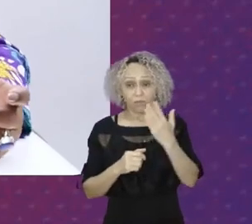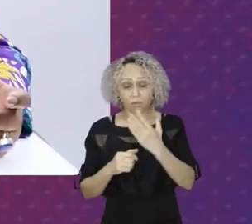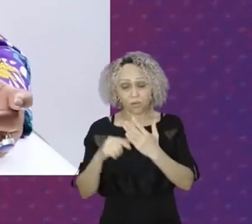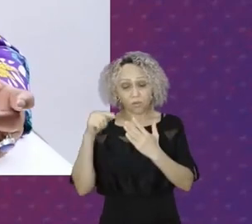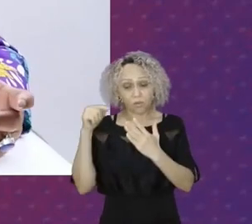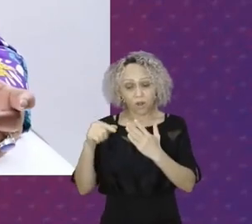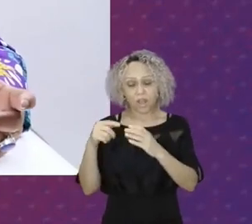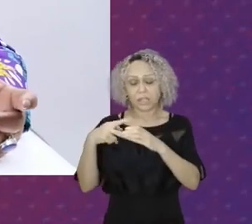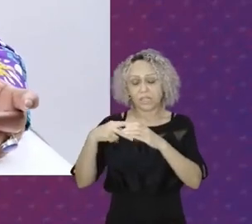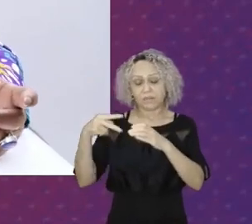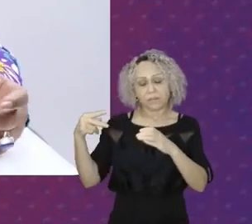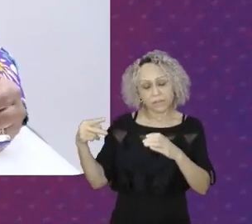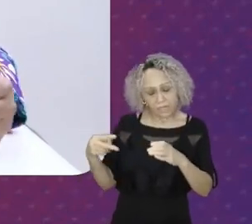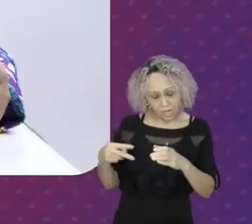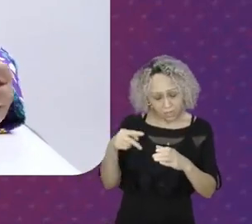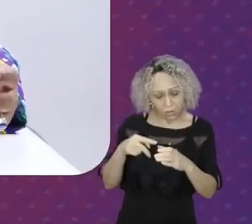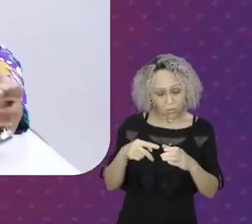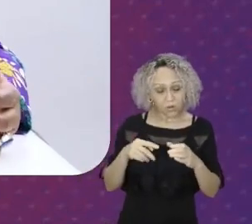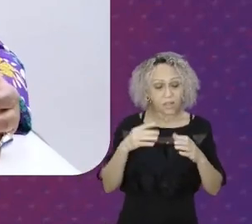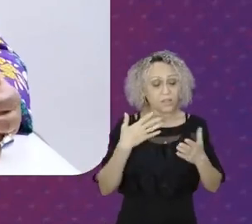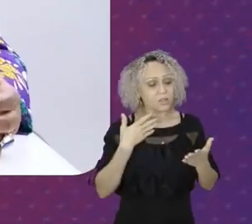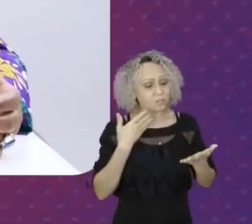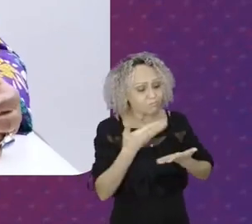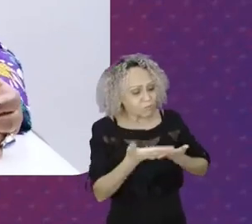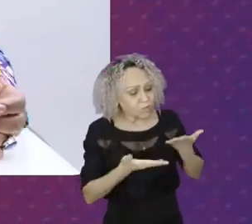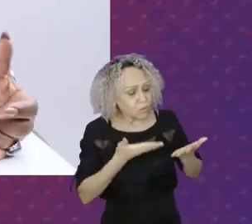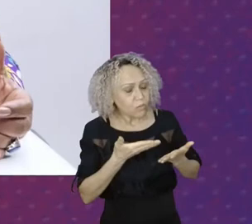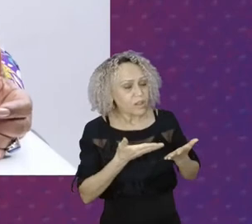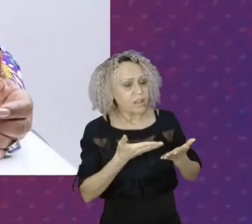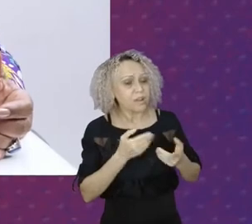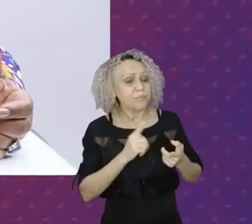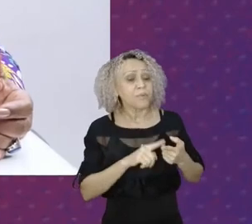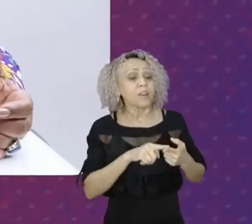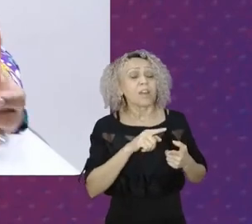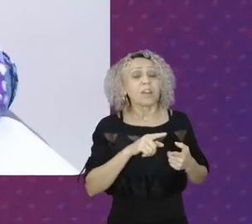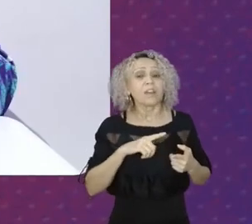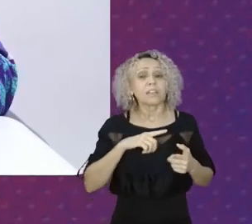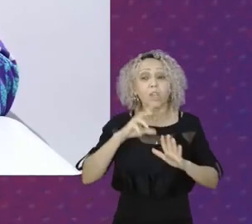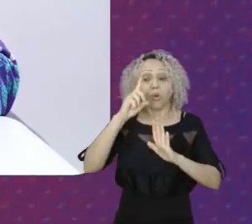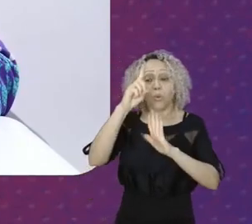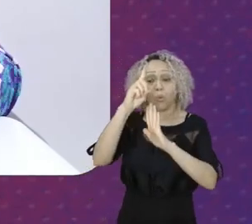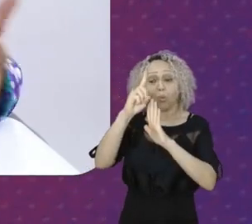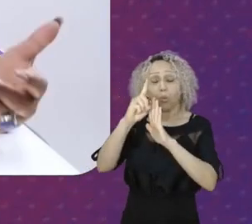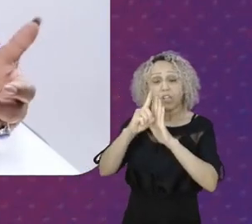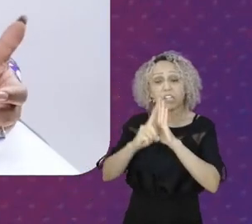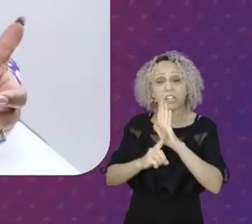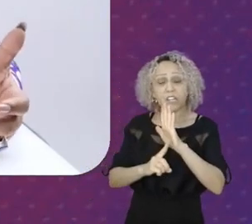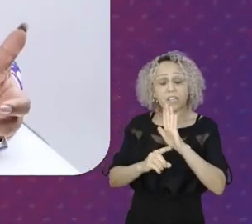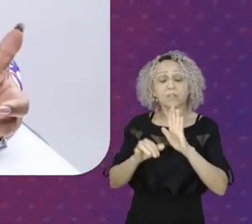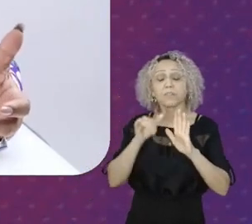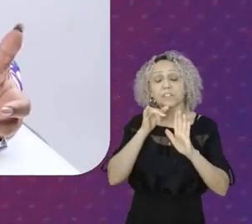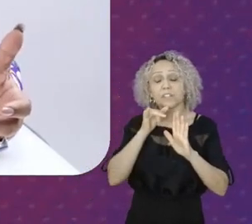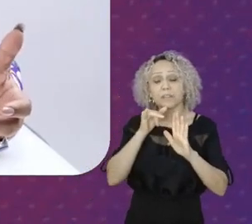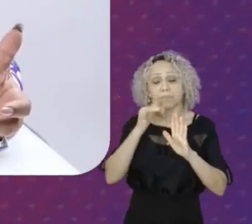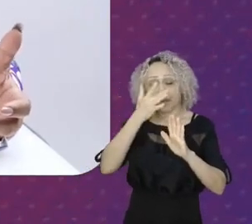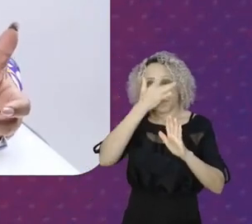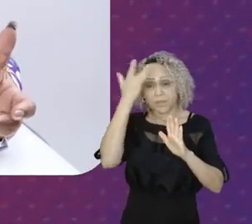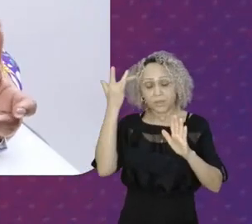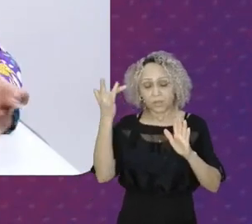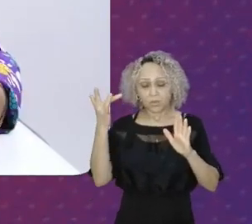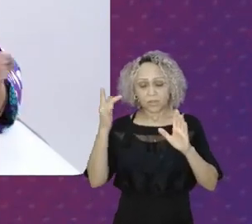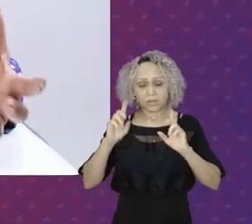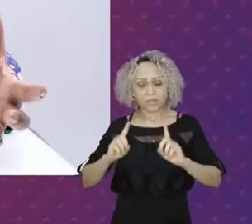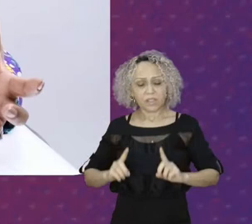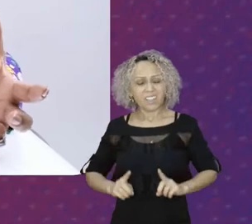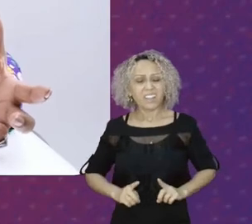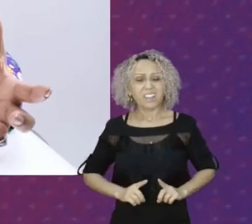direito da criança, ou da pessoa com deficiência, recai sobre a mulher que cuida, porque